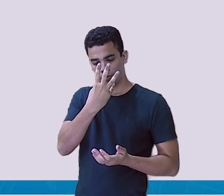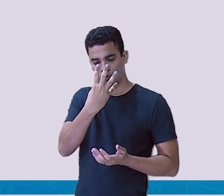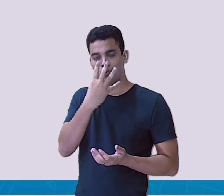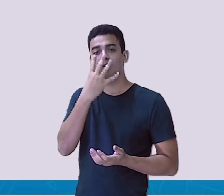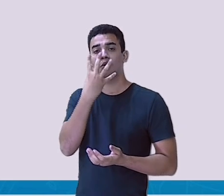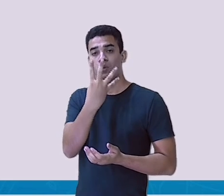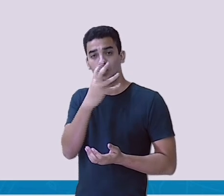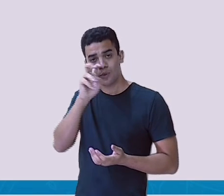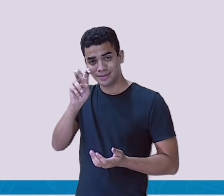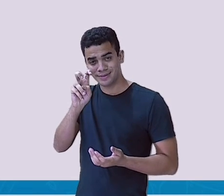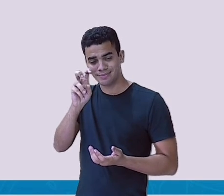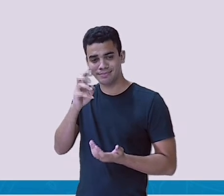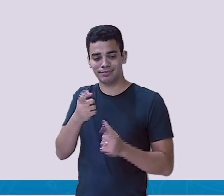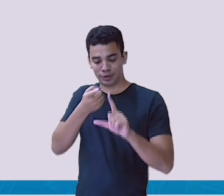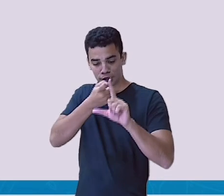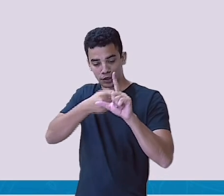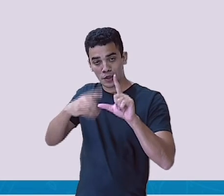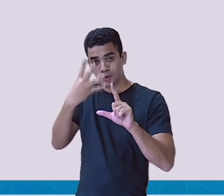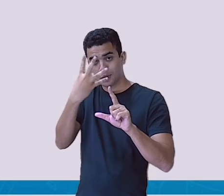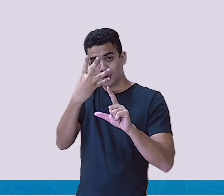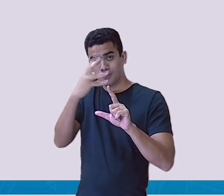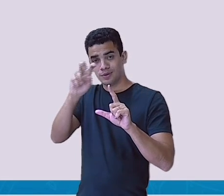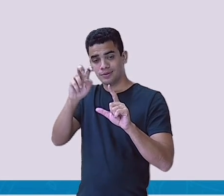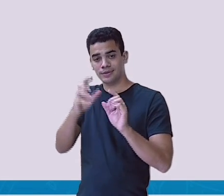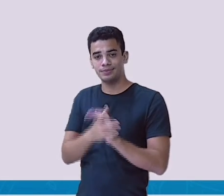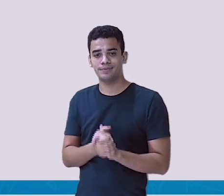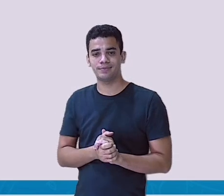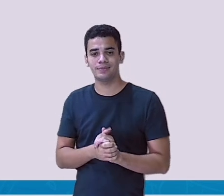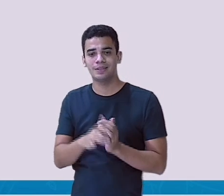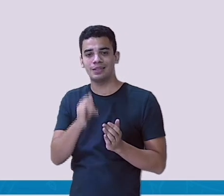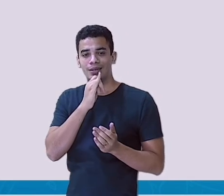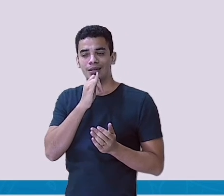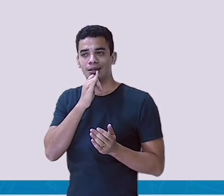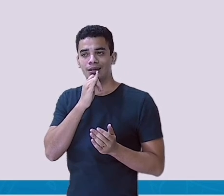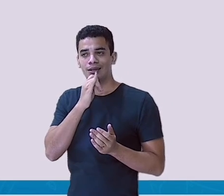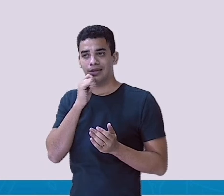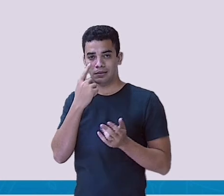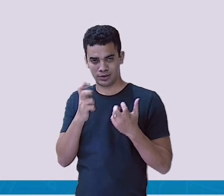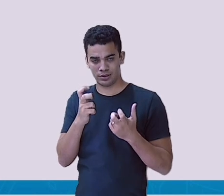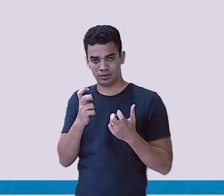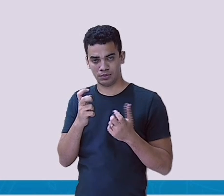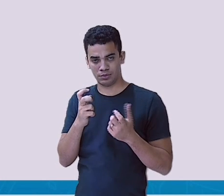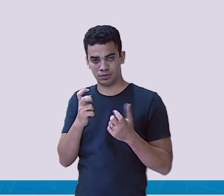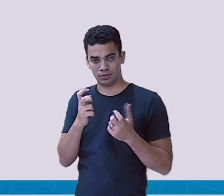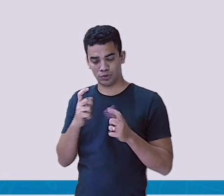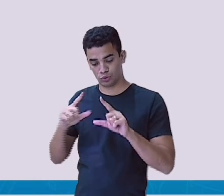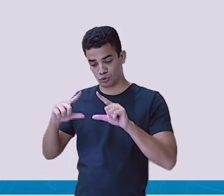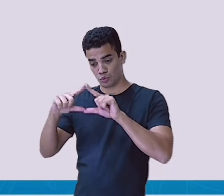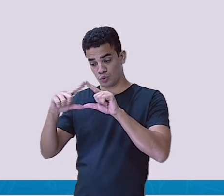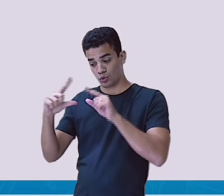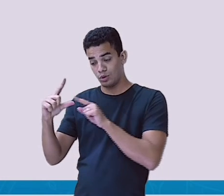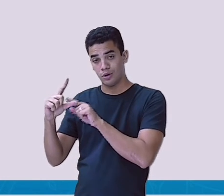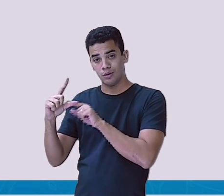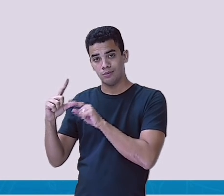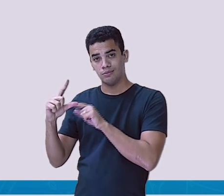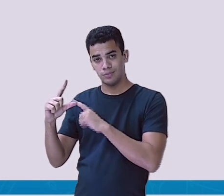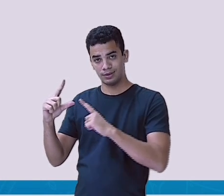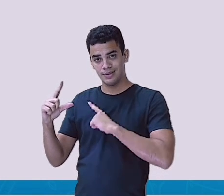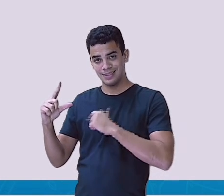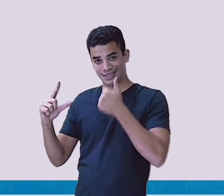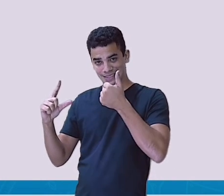Aqui, se aqui é 115, quem vai ser este ângulo? Vai ser 180 menos